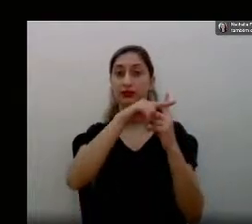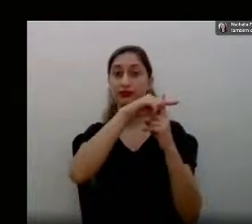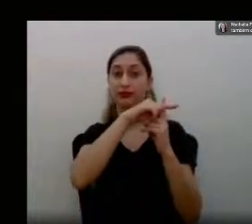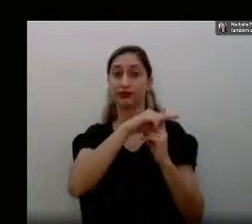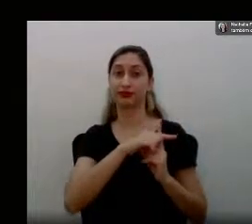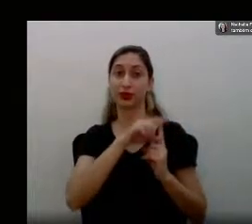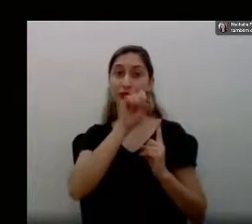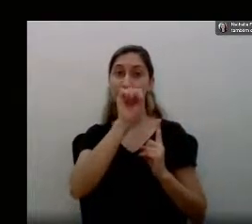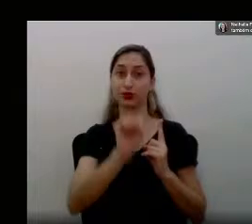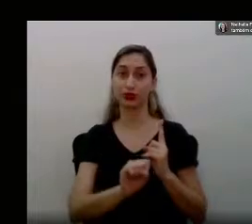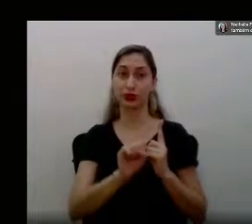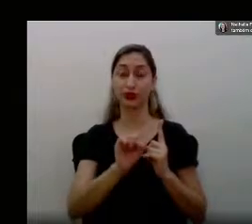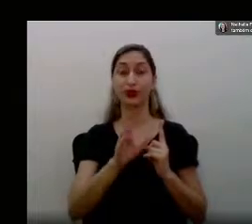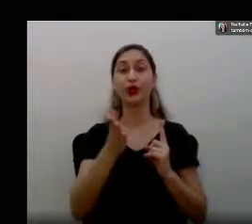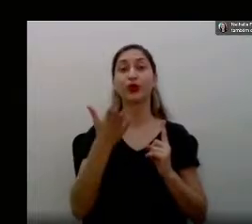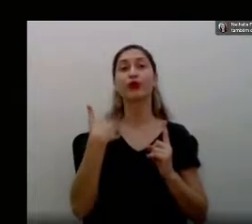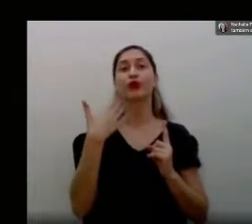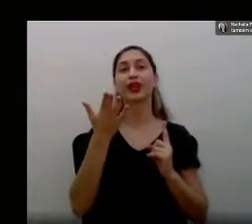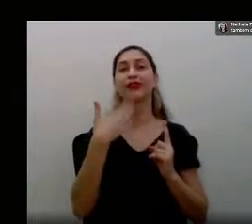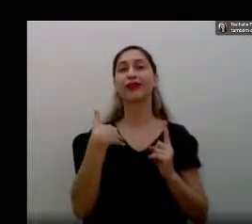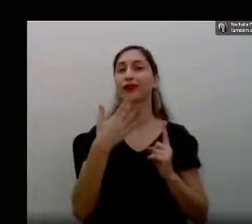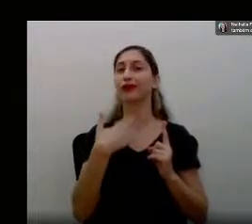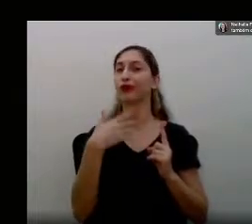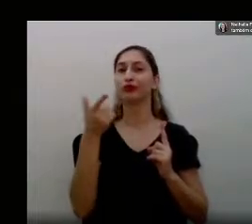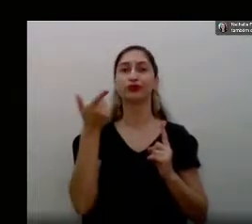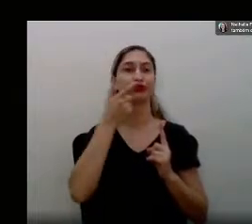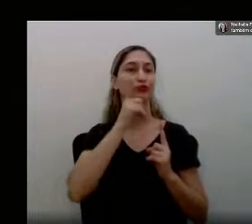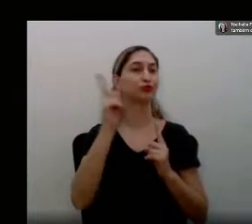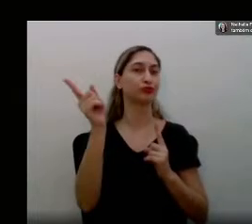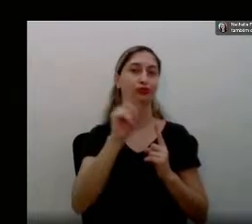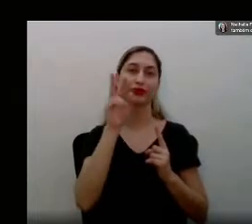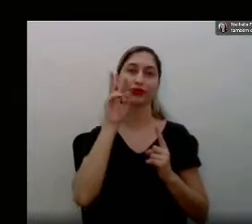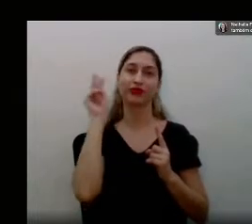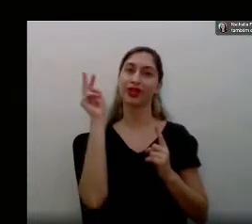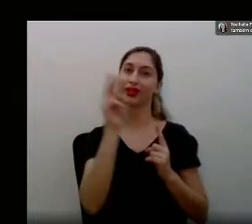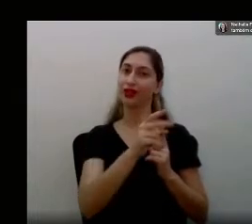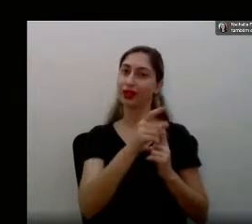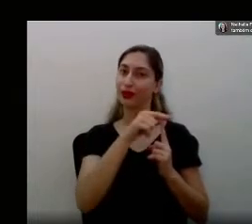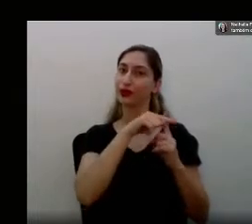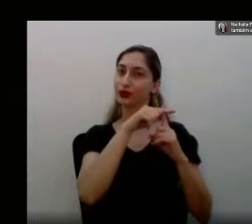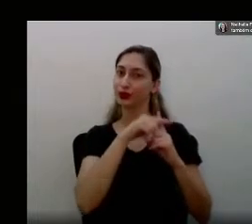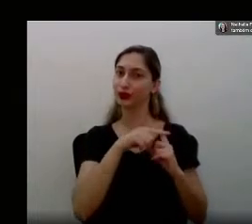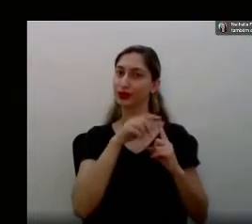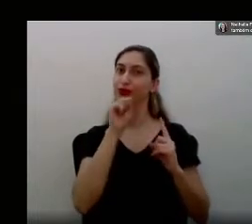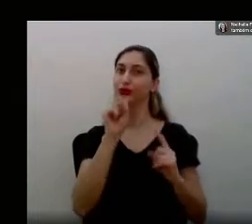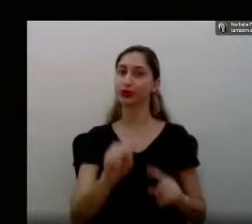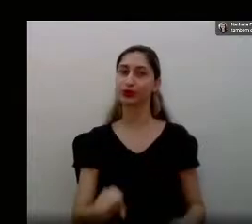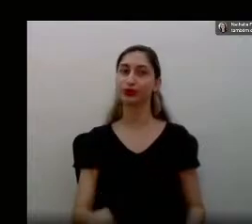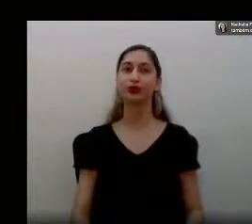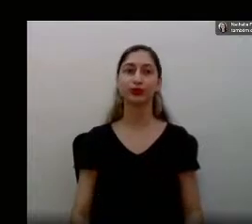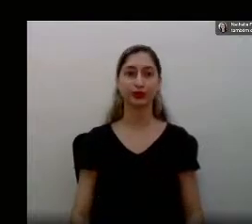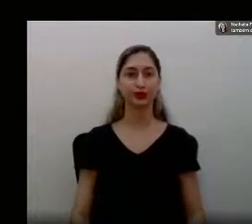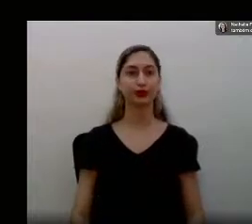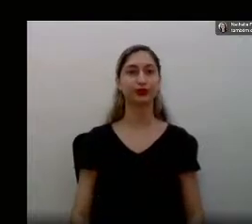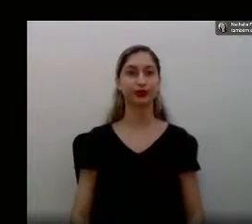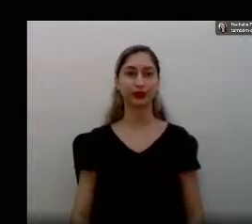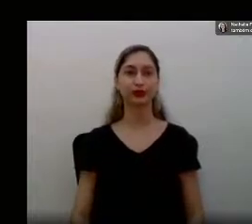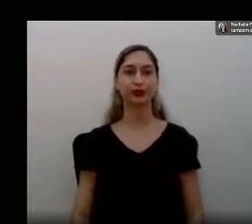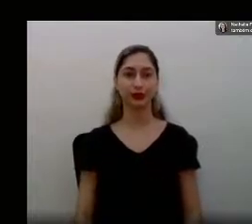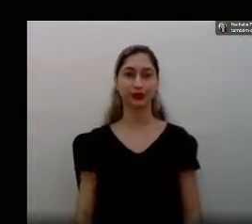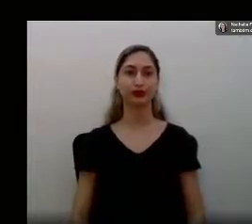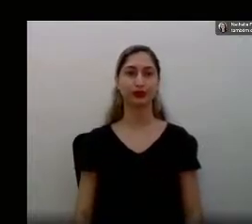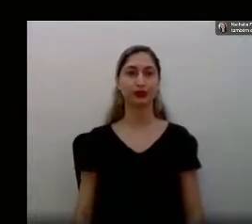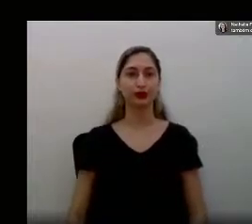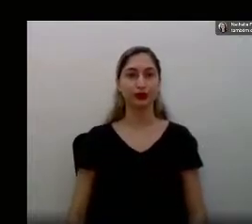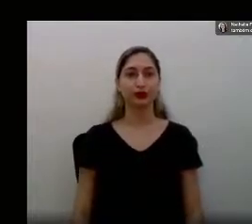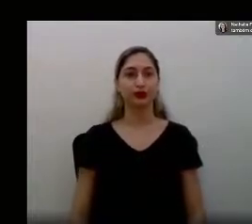no verão Ele nasce abaixo do Horizonte né então o que eu vou passar aqui o tempo aqui umas horas aqui que aí a gente vai ver olha que o céu